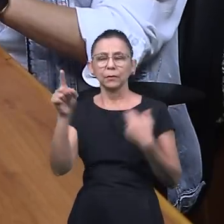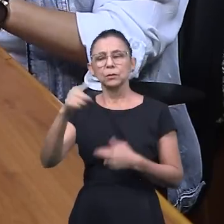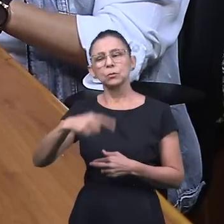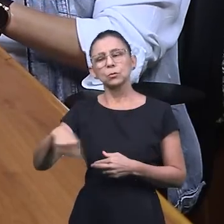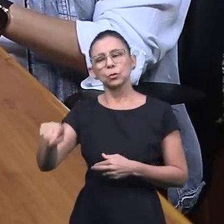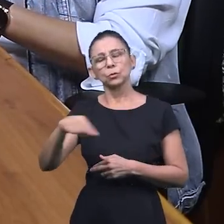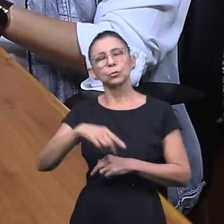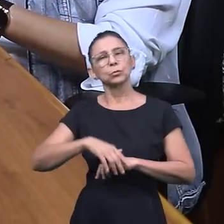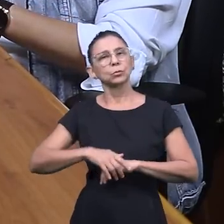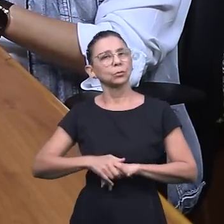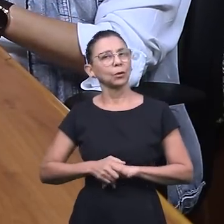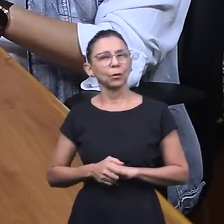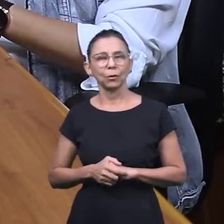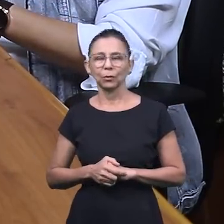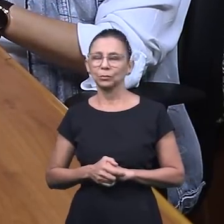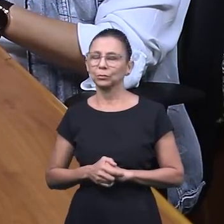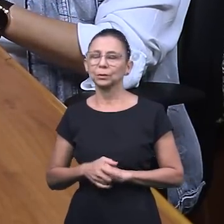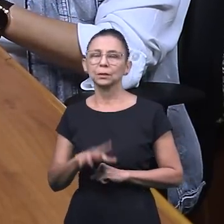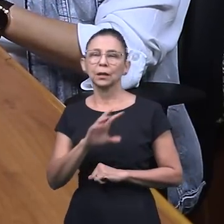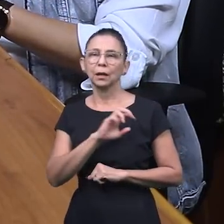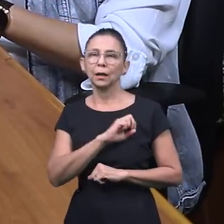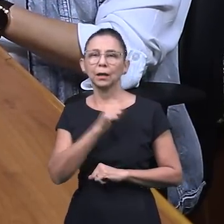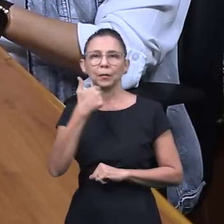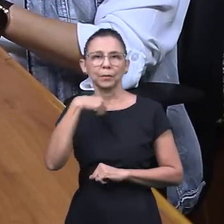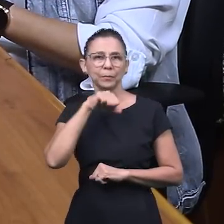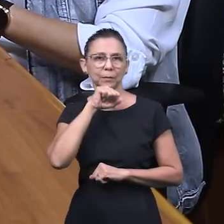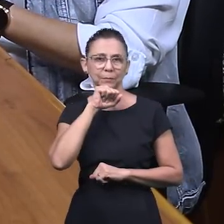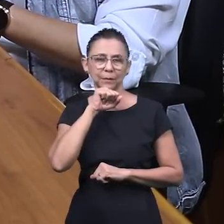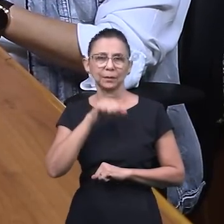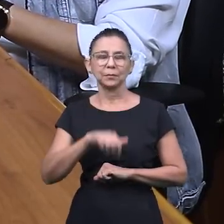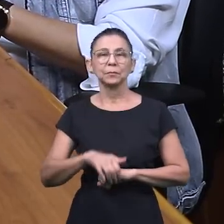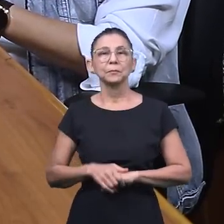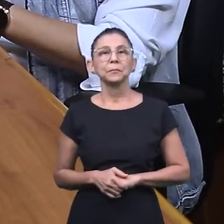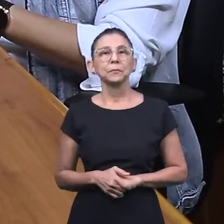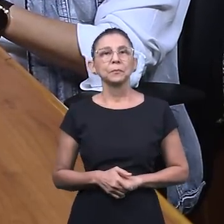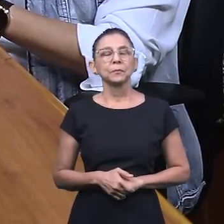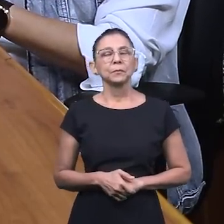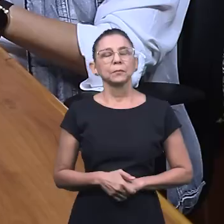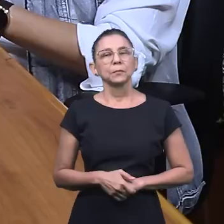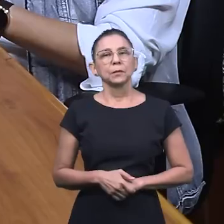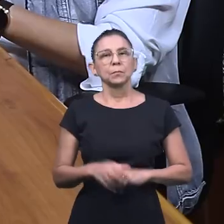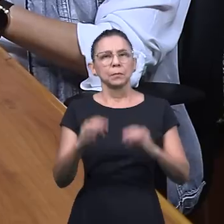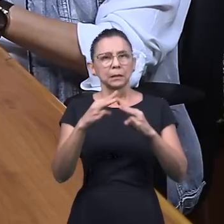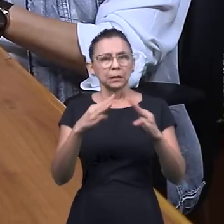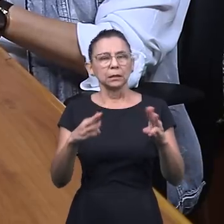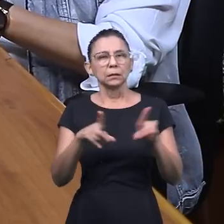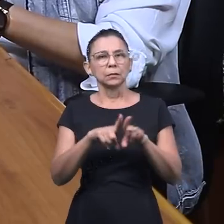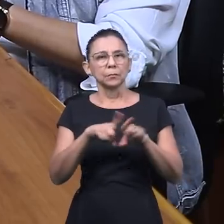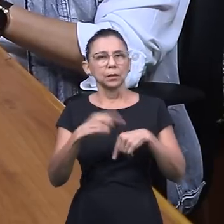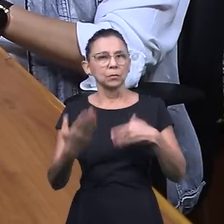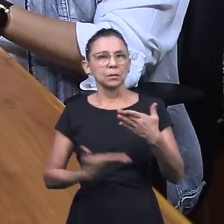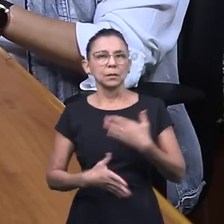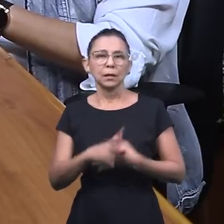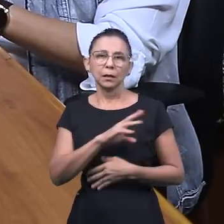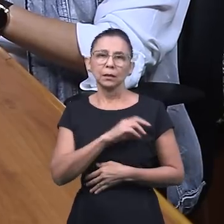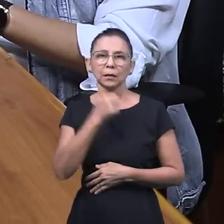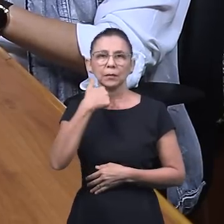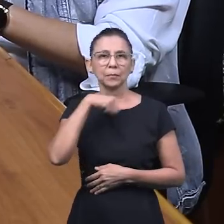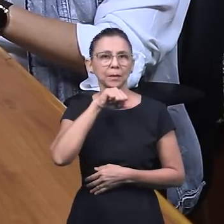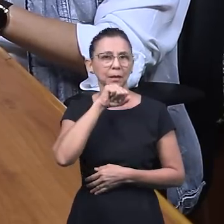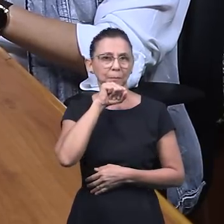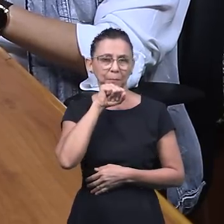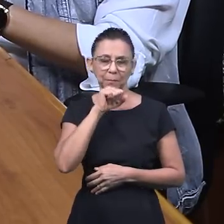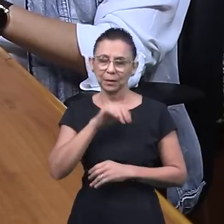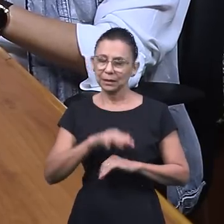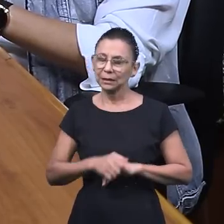do Manaim, todo mundo lá apaixonado com a minha mãe. Quem conhece fica apaixonado com ela. E ali, o Vale do